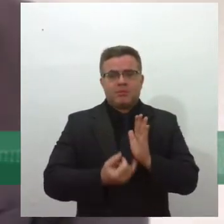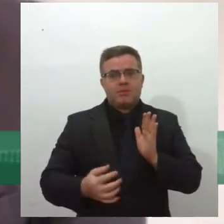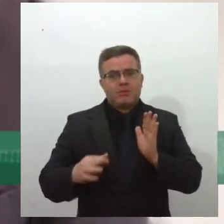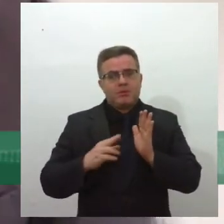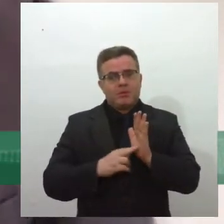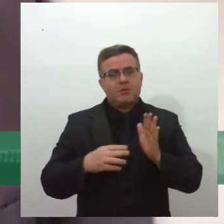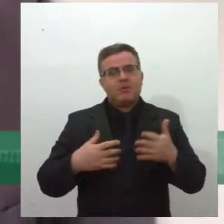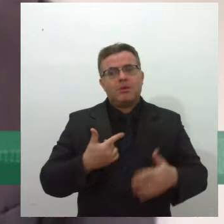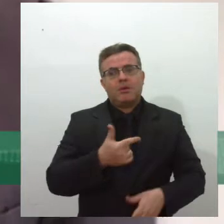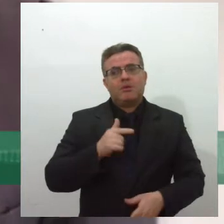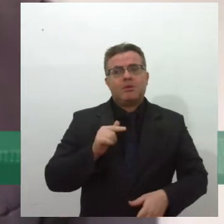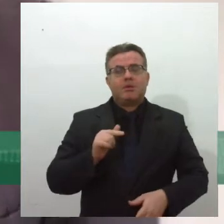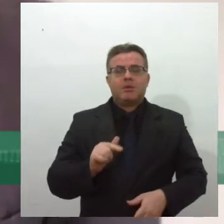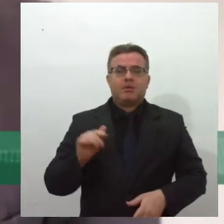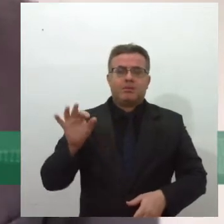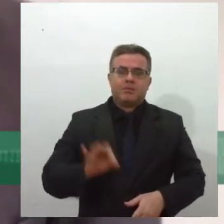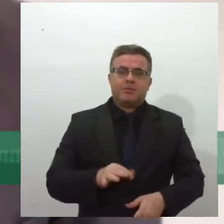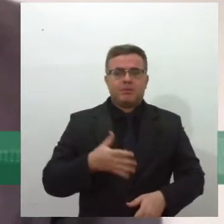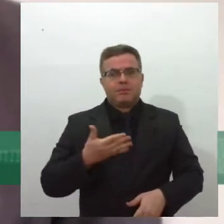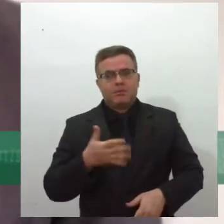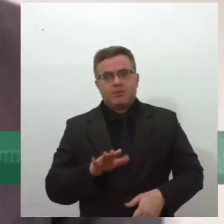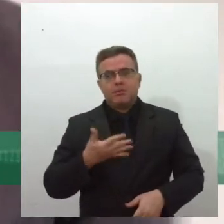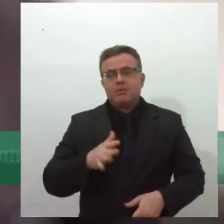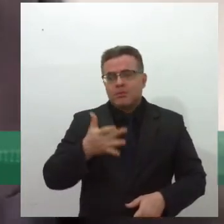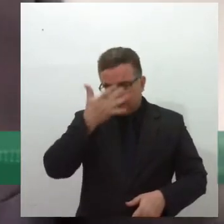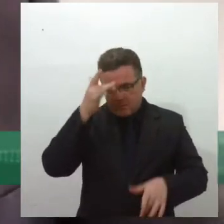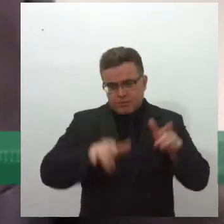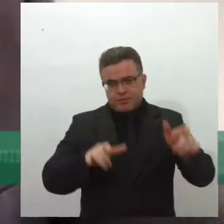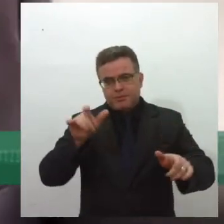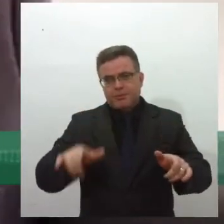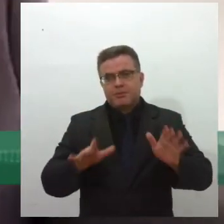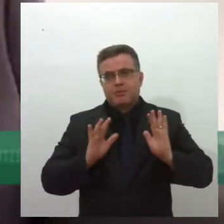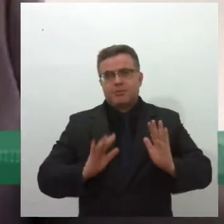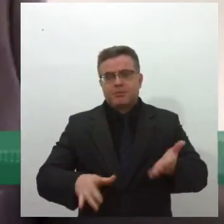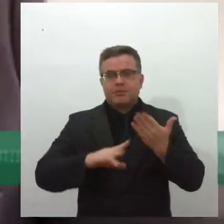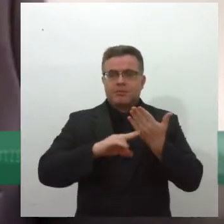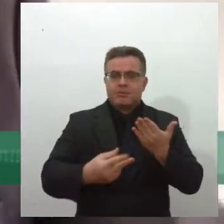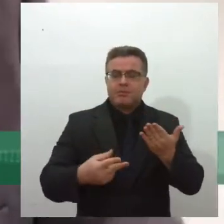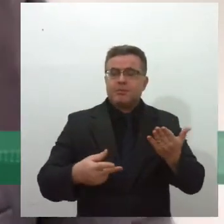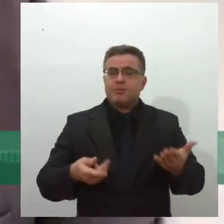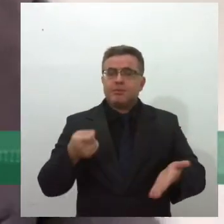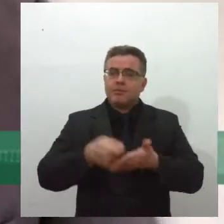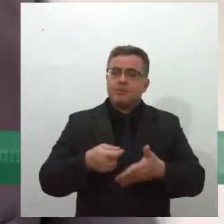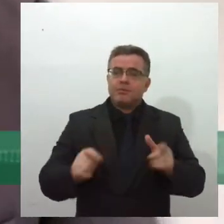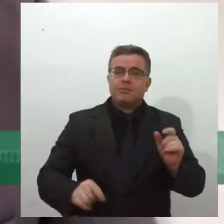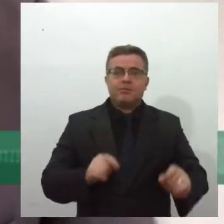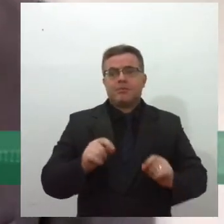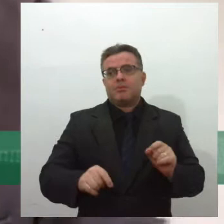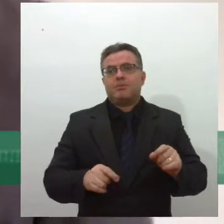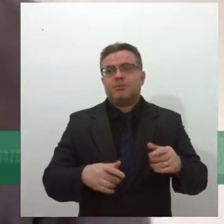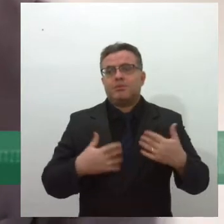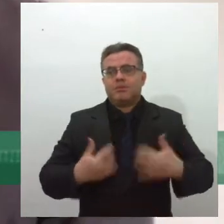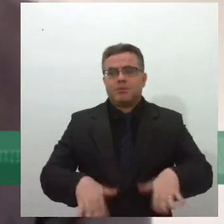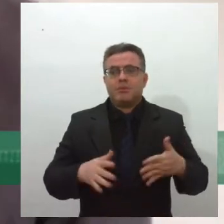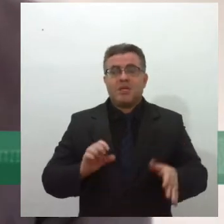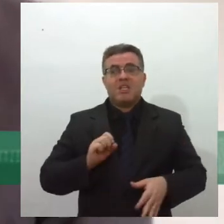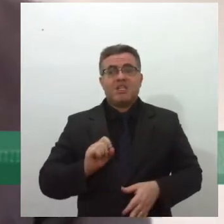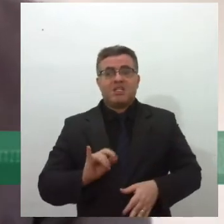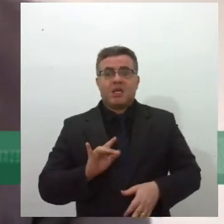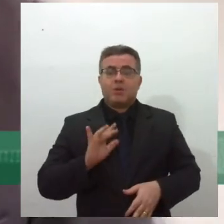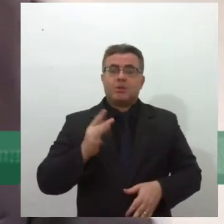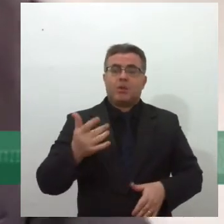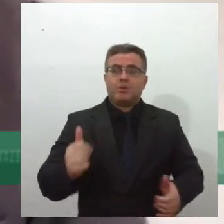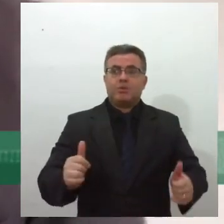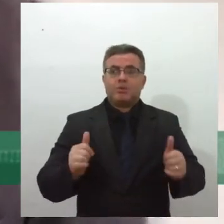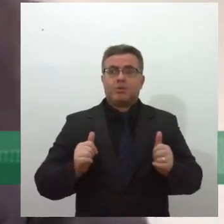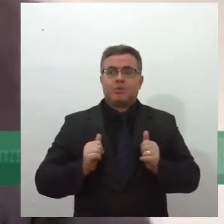27,5%, e as pessoas que elas estão sujeitas a essa tributação, caso sejam isentas, elas vão